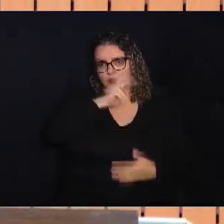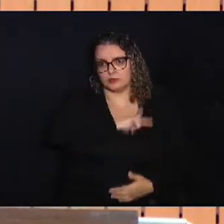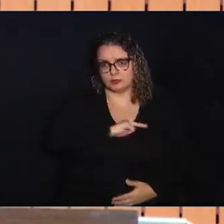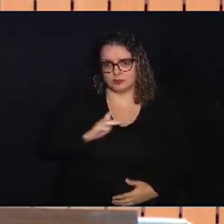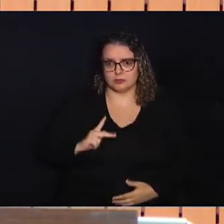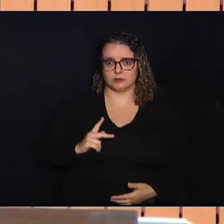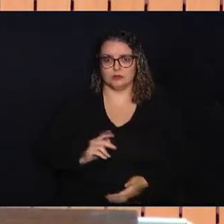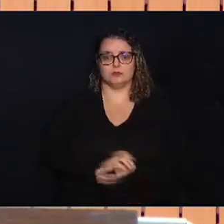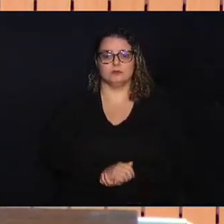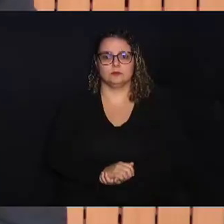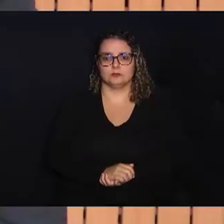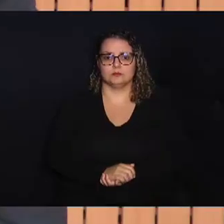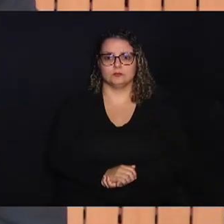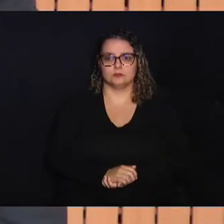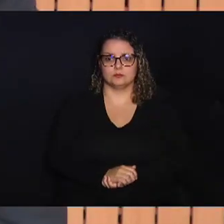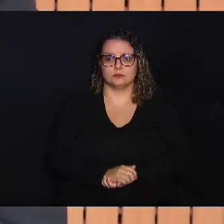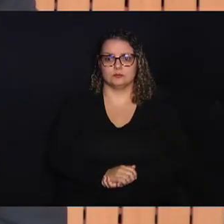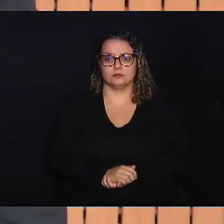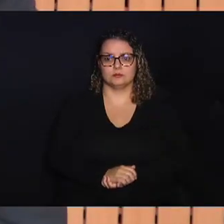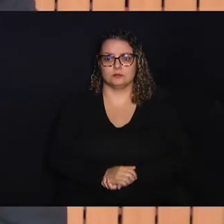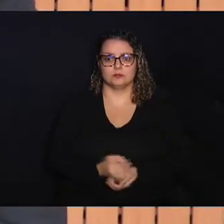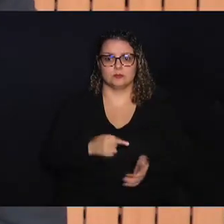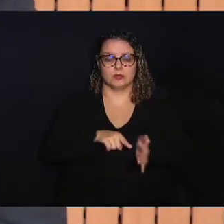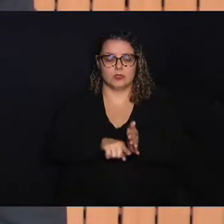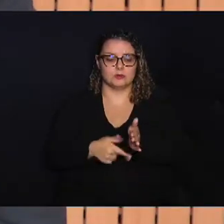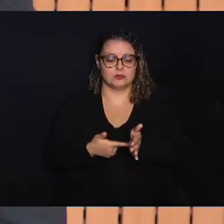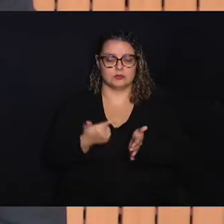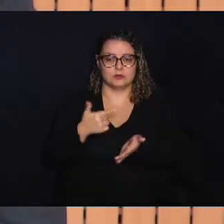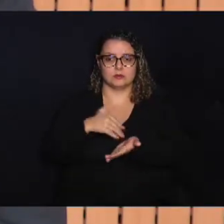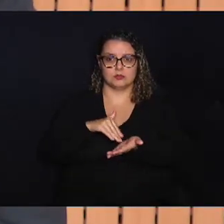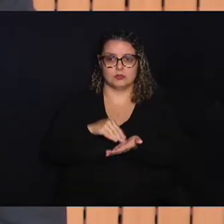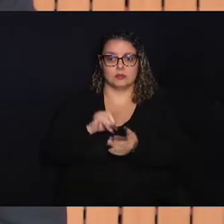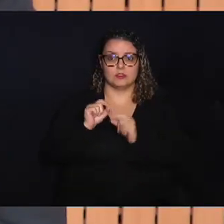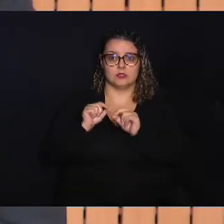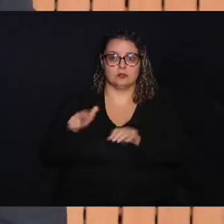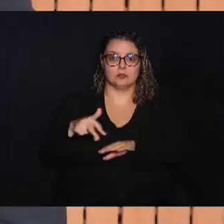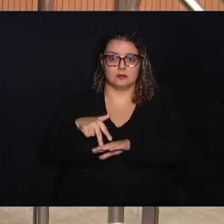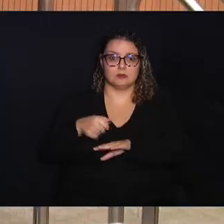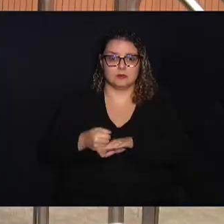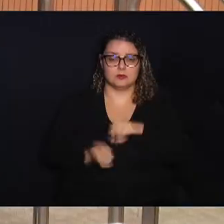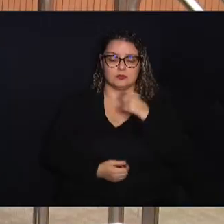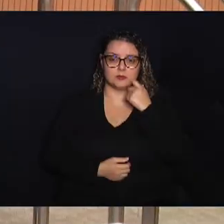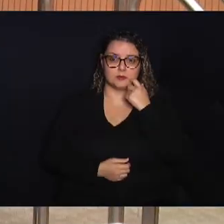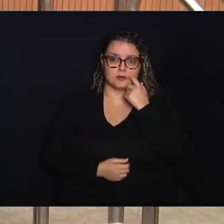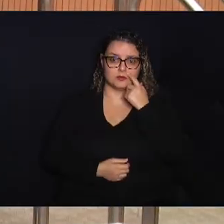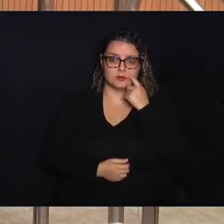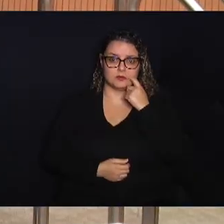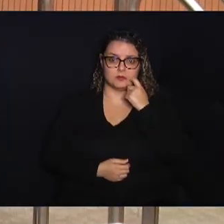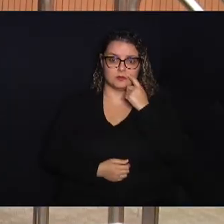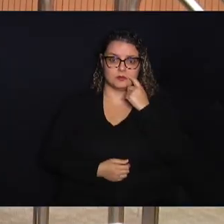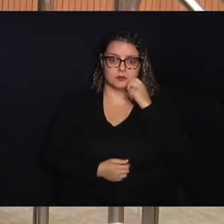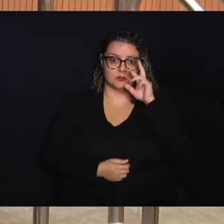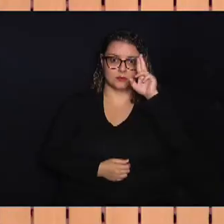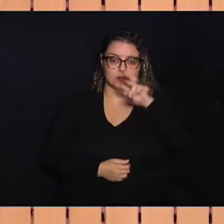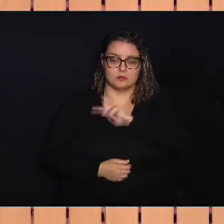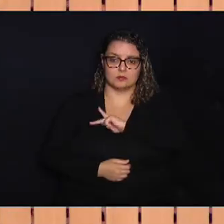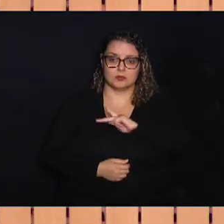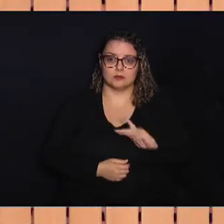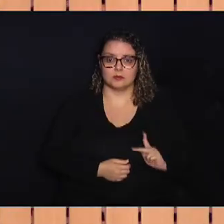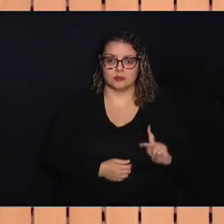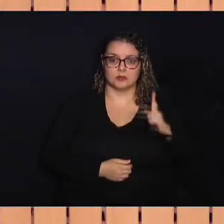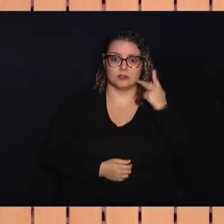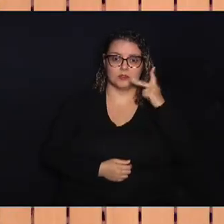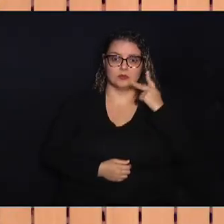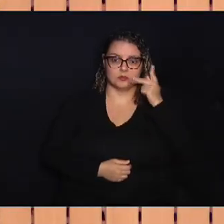senhor presidente. Pergunta ao segundo secretário, qual o próximo vereador inscrito? Senhor presidente, é o